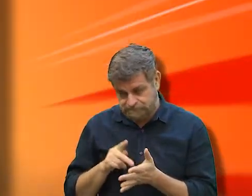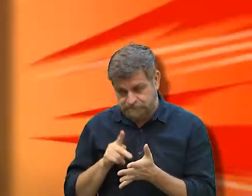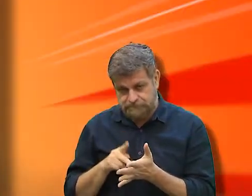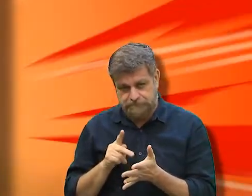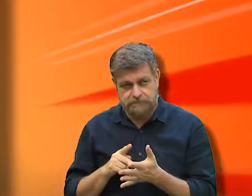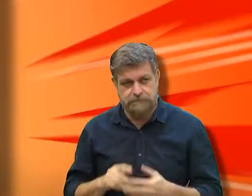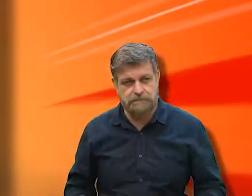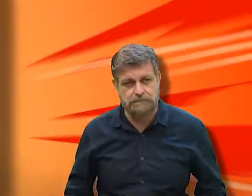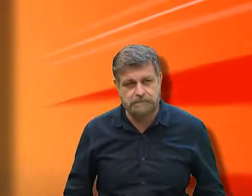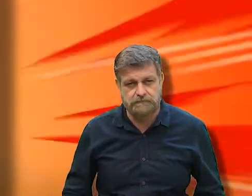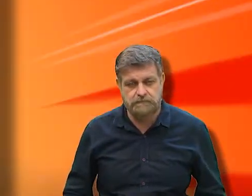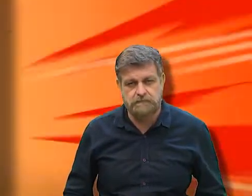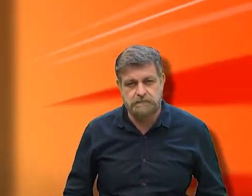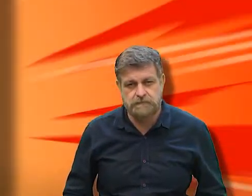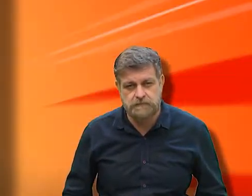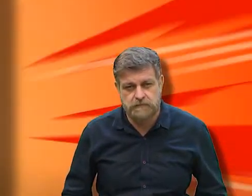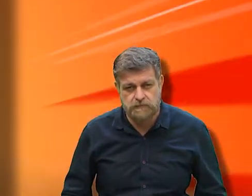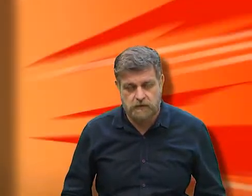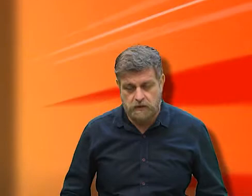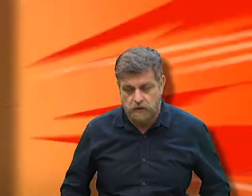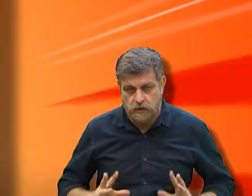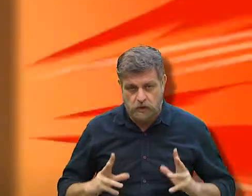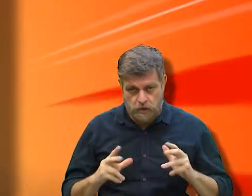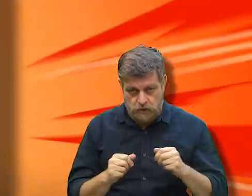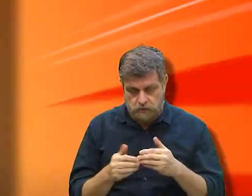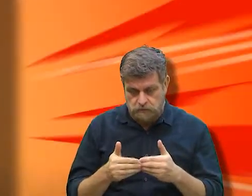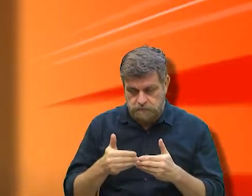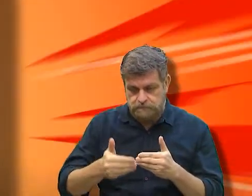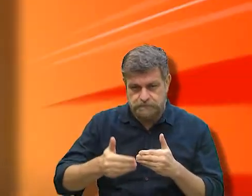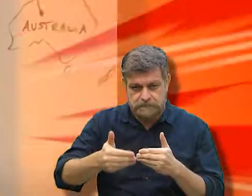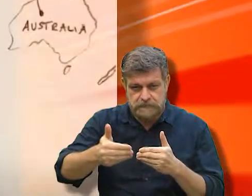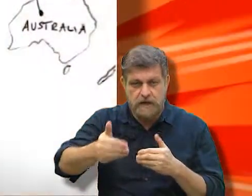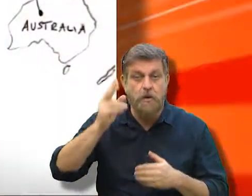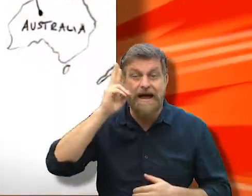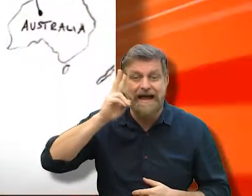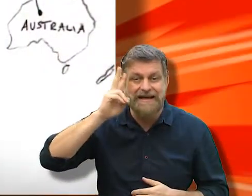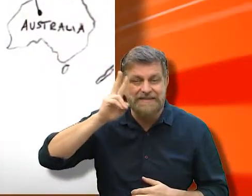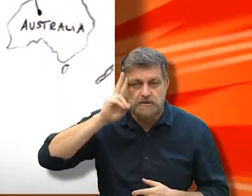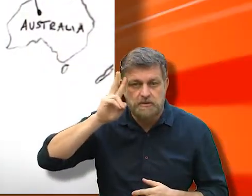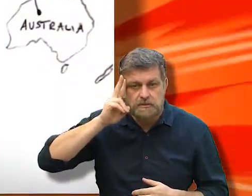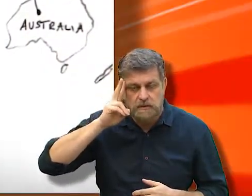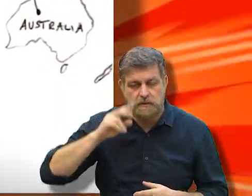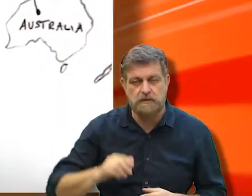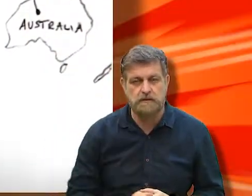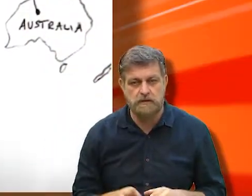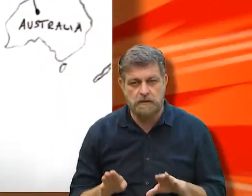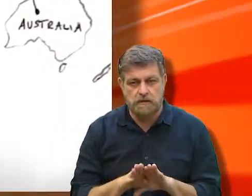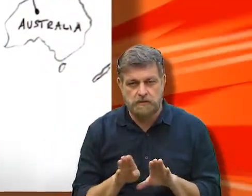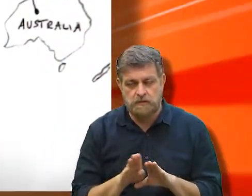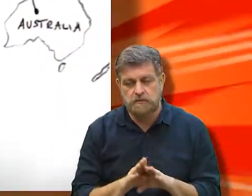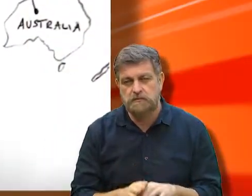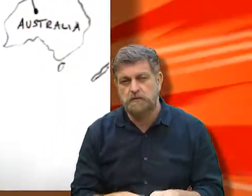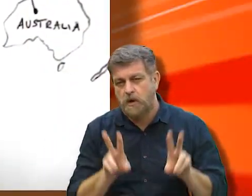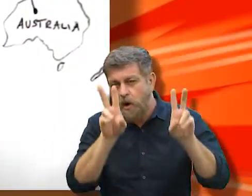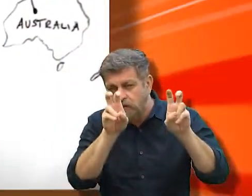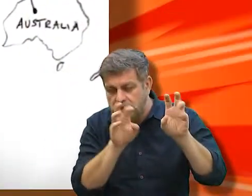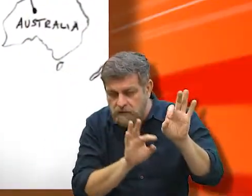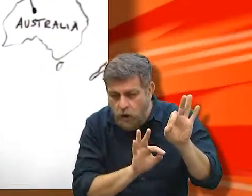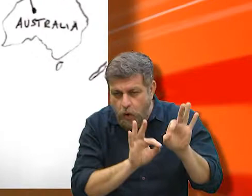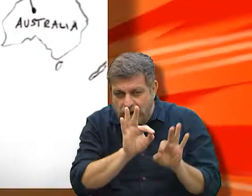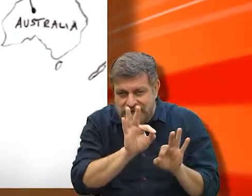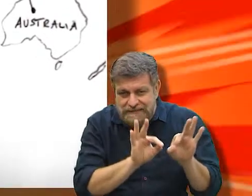uma sequência, tem que ter uma lógica. Você, né, tive que voltar várias vezes para ver se não ficou